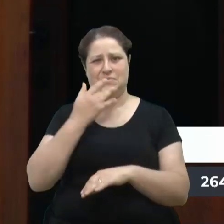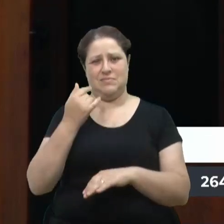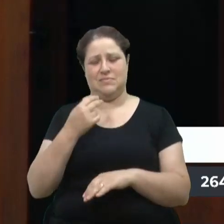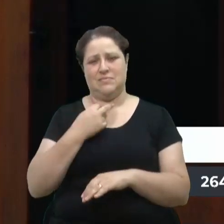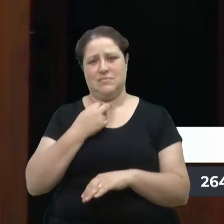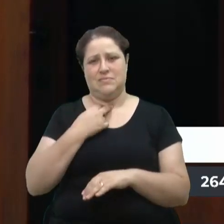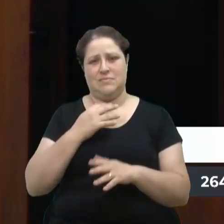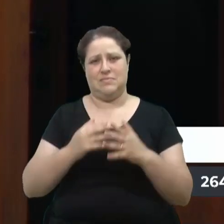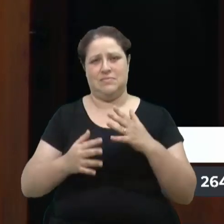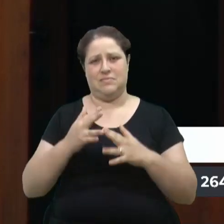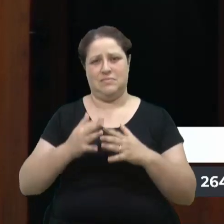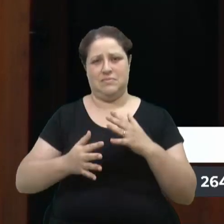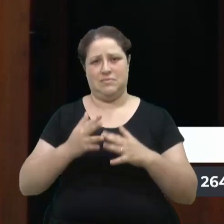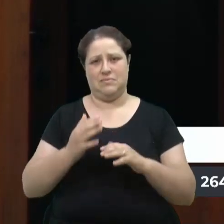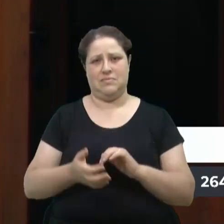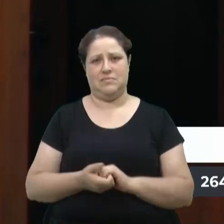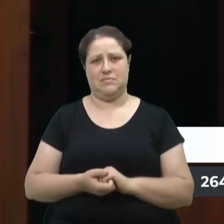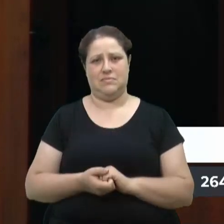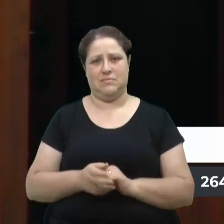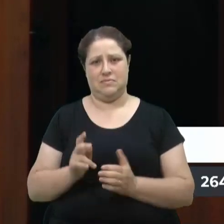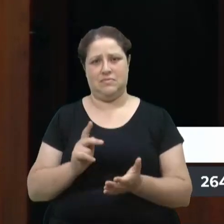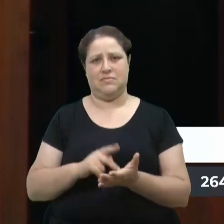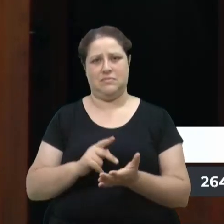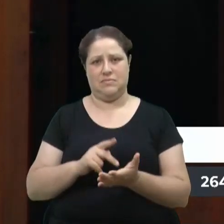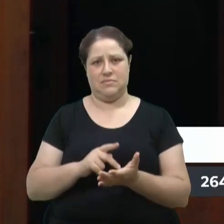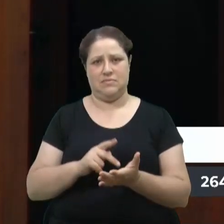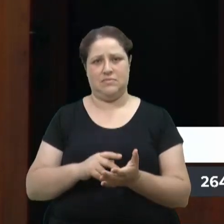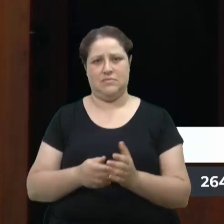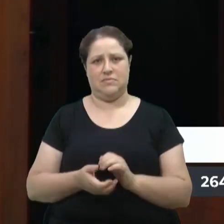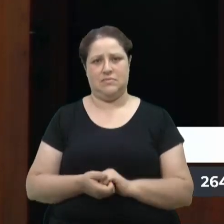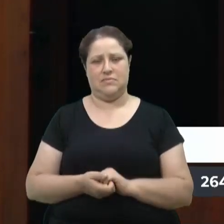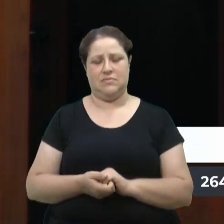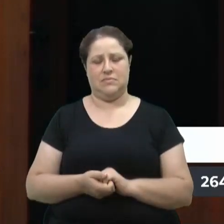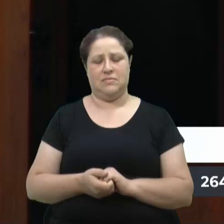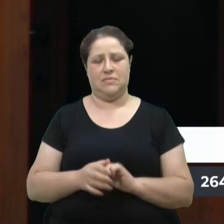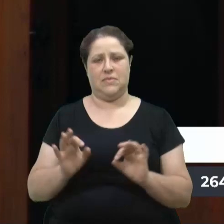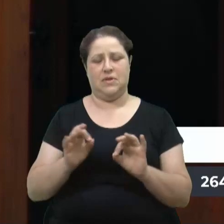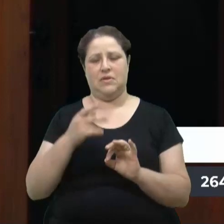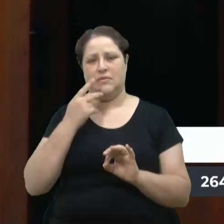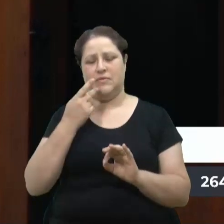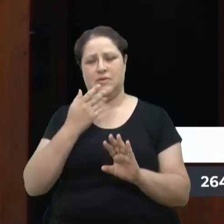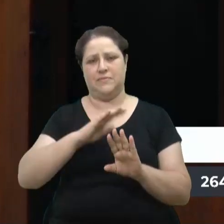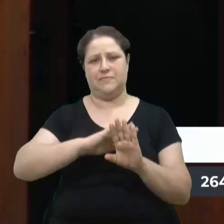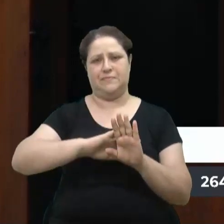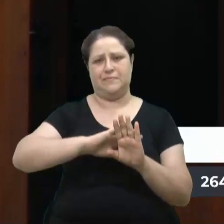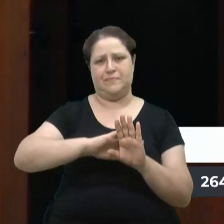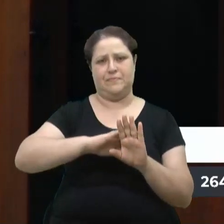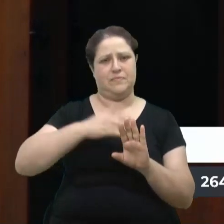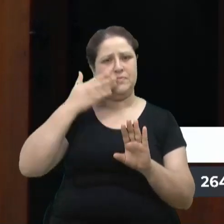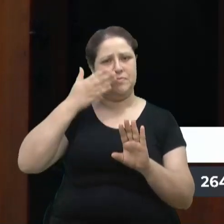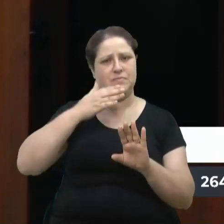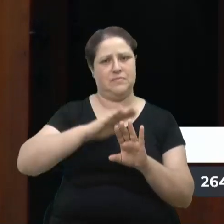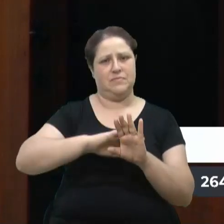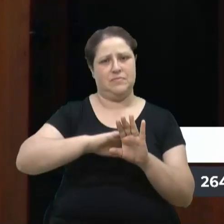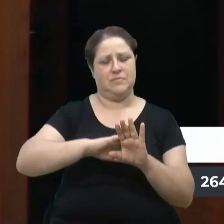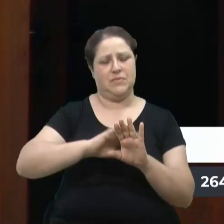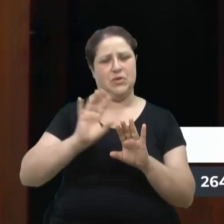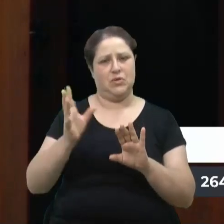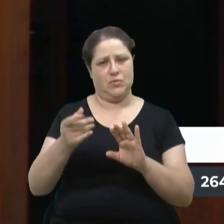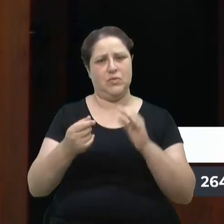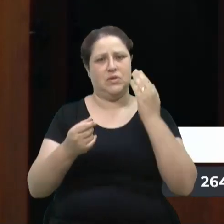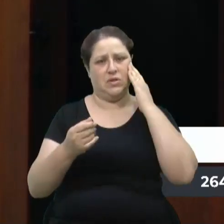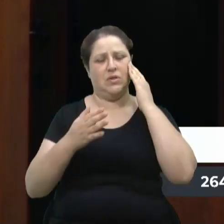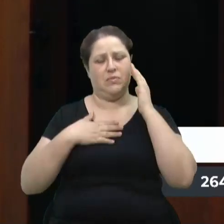certo? Então, eu estou realmente, sem nenhum discurso ideológico, todos vocês já estão entendendo qual é a